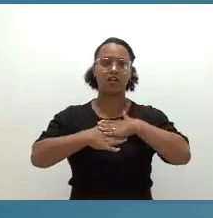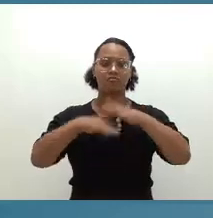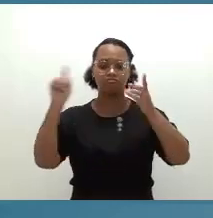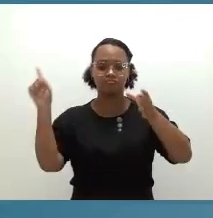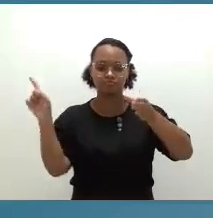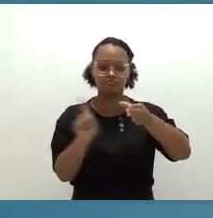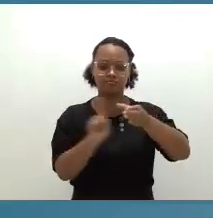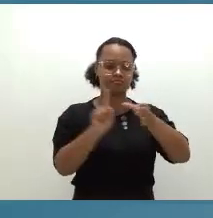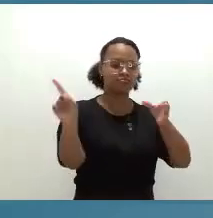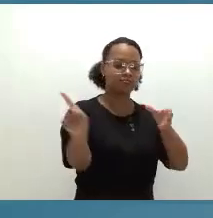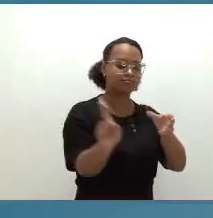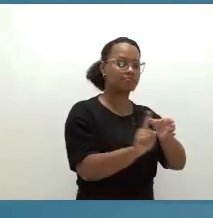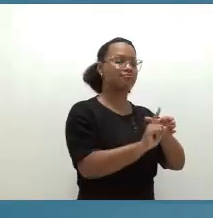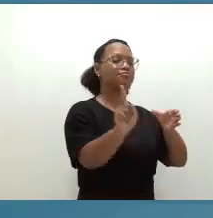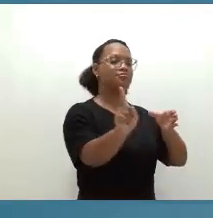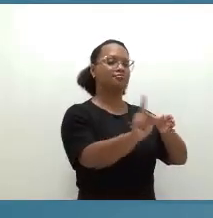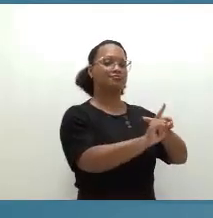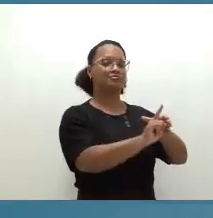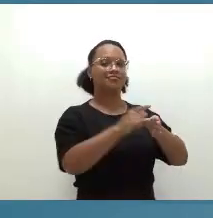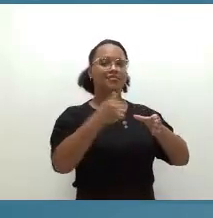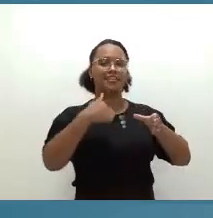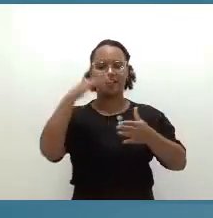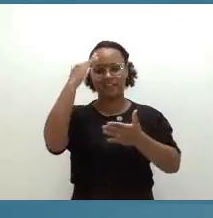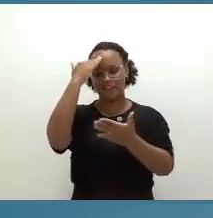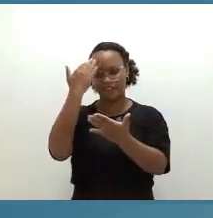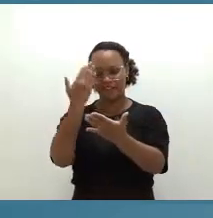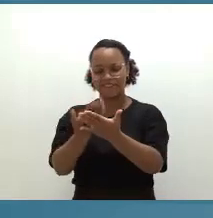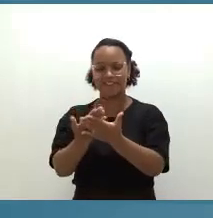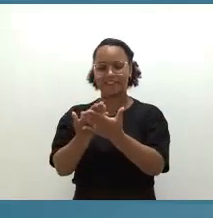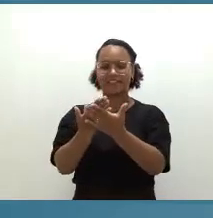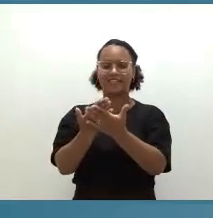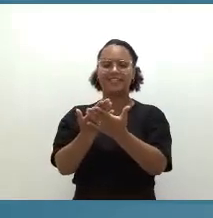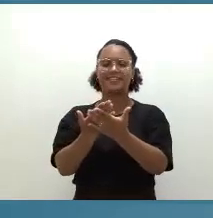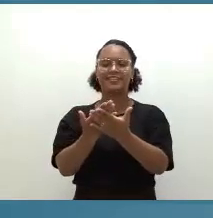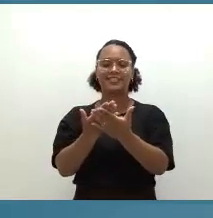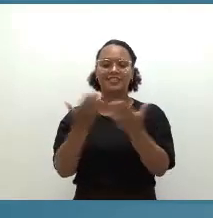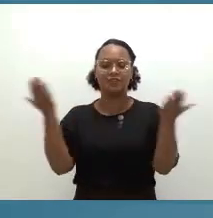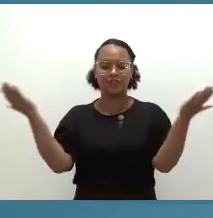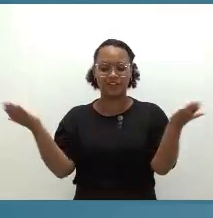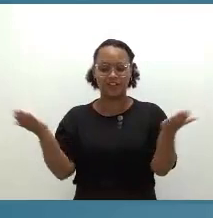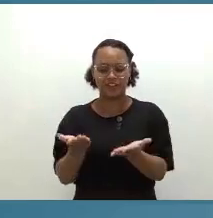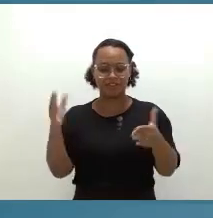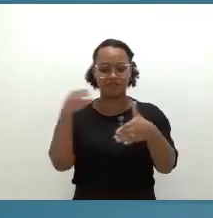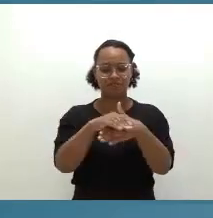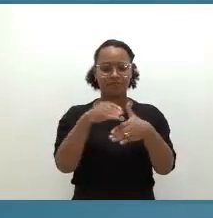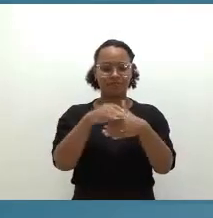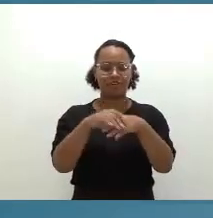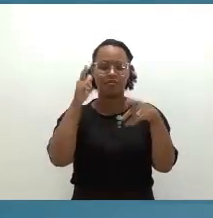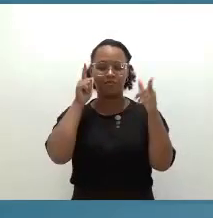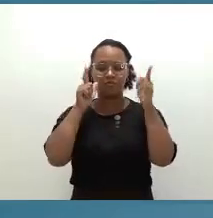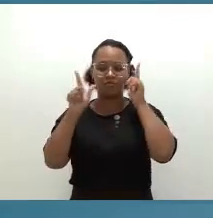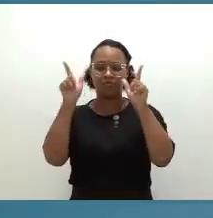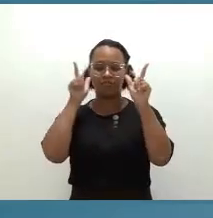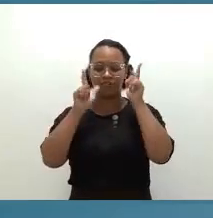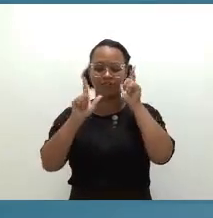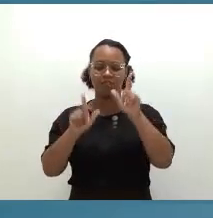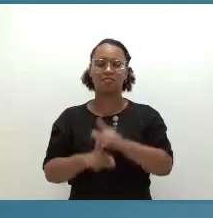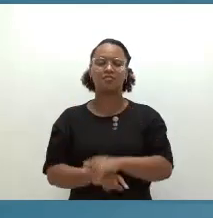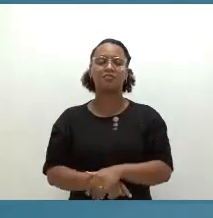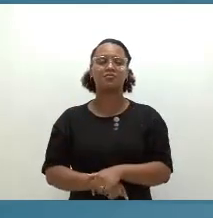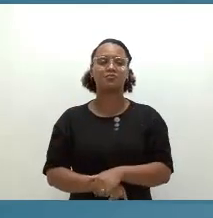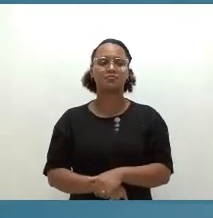agregamento. E obviamente aqui muito do sucesso desta competição, sei que não pode ser